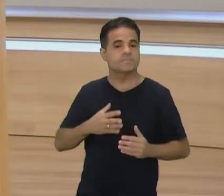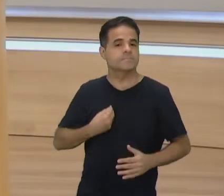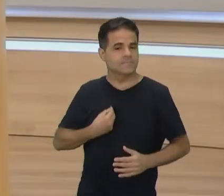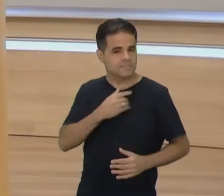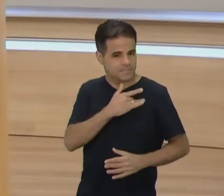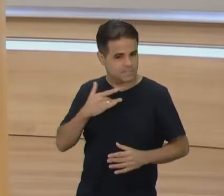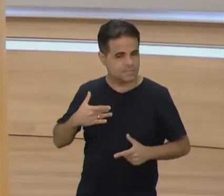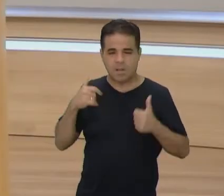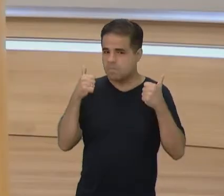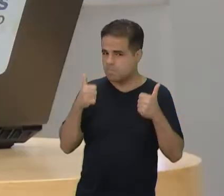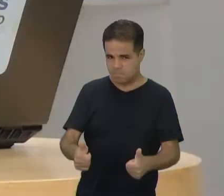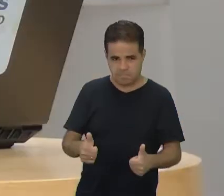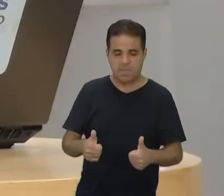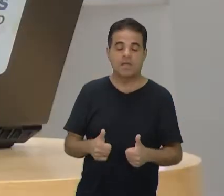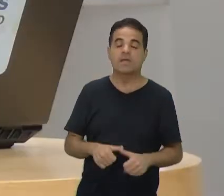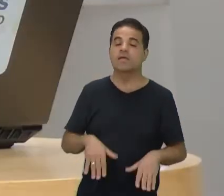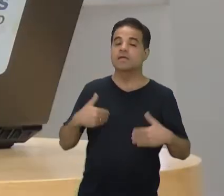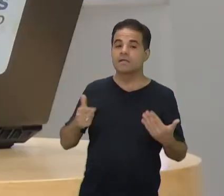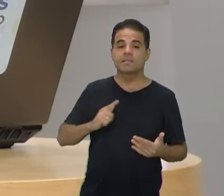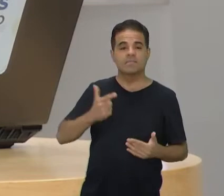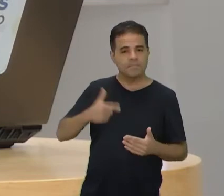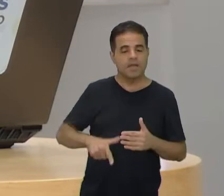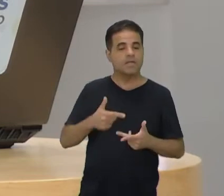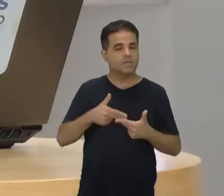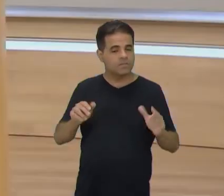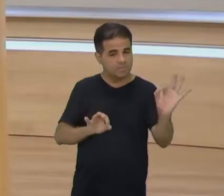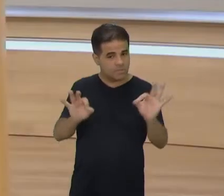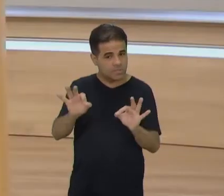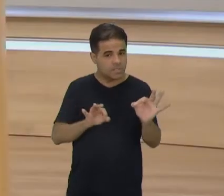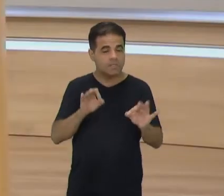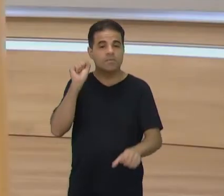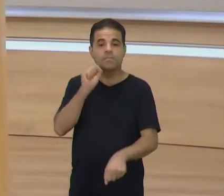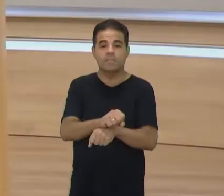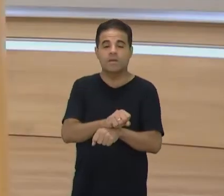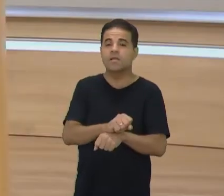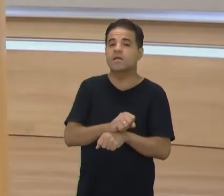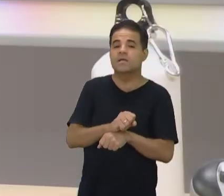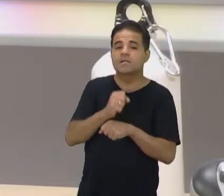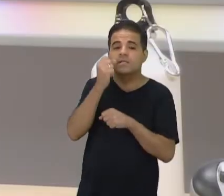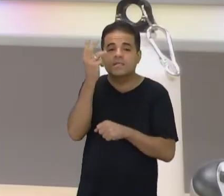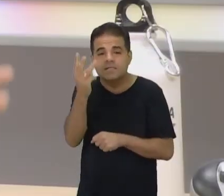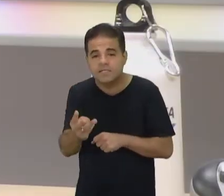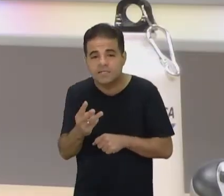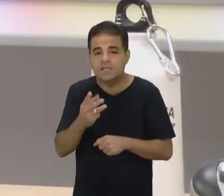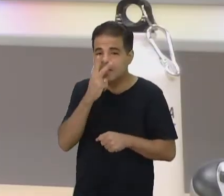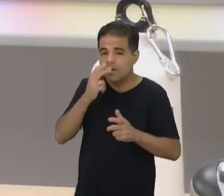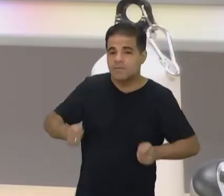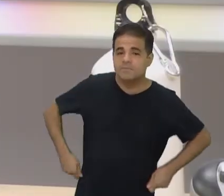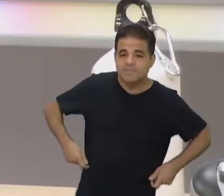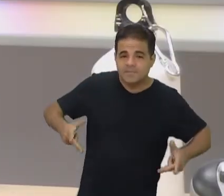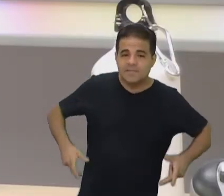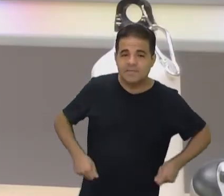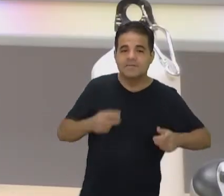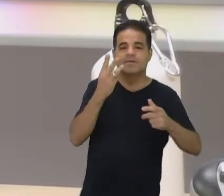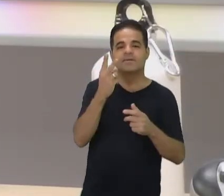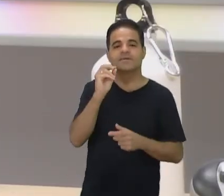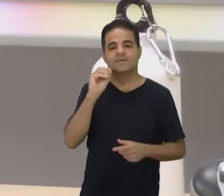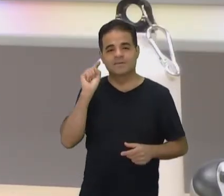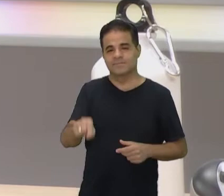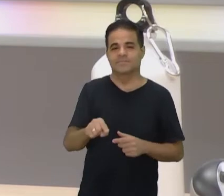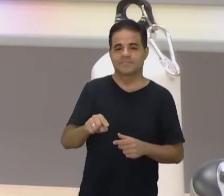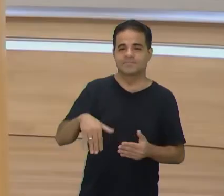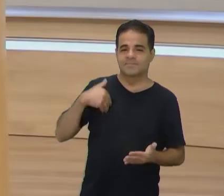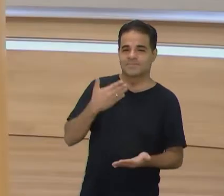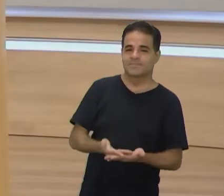Exato. Tá certíssimo. Tá, e aí, tem mais projeção depois disso? Porque eu parei nos 3, eu já estou pensando, a Bárbara já deve ter gasto aí uns 20 mil até